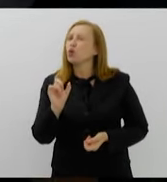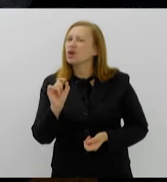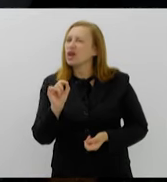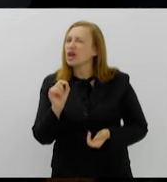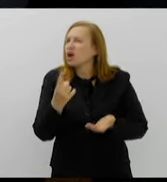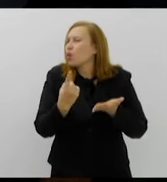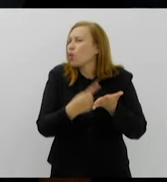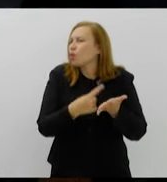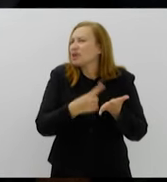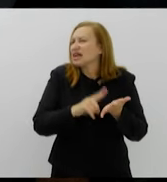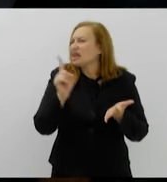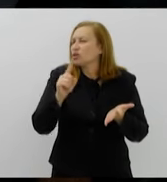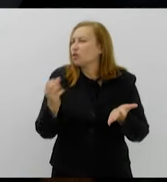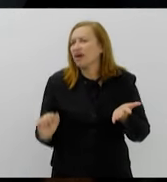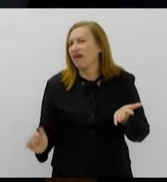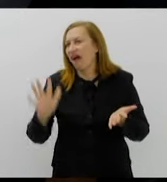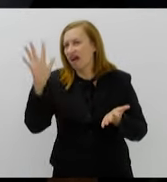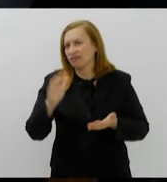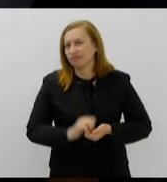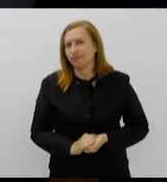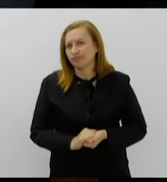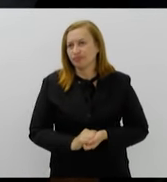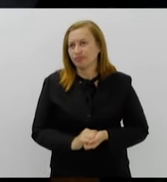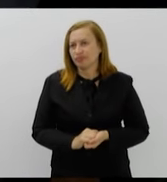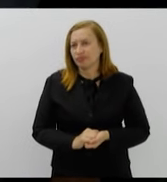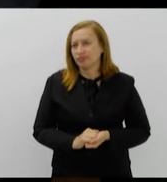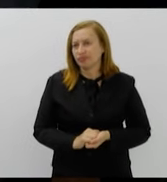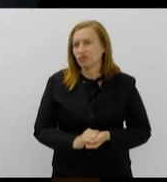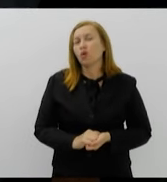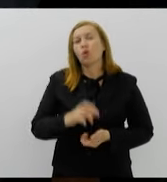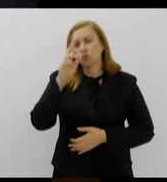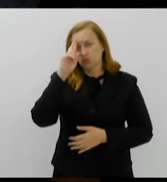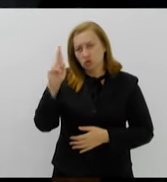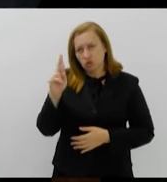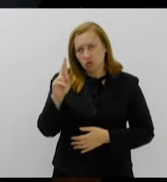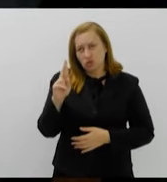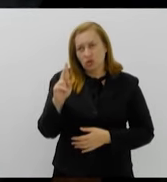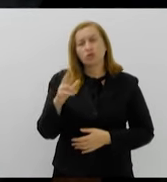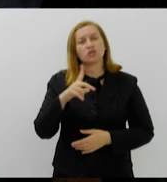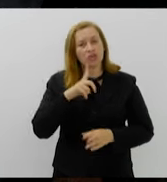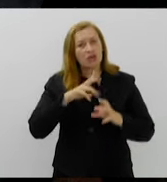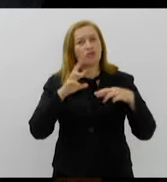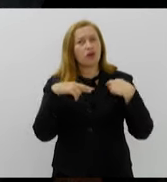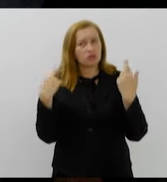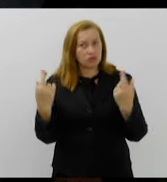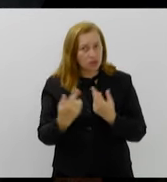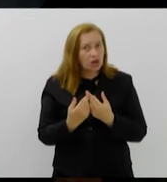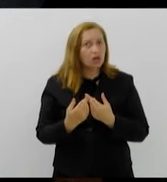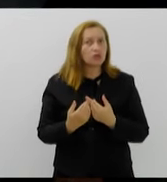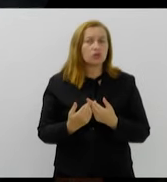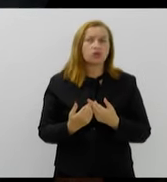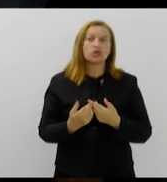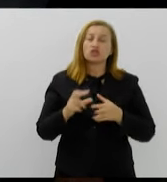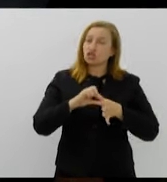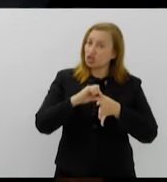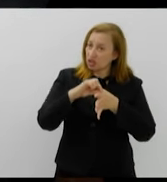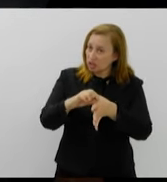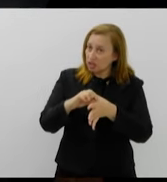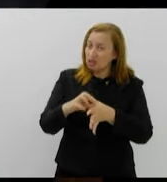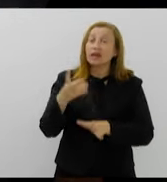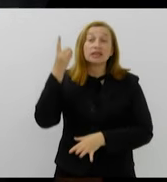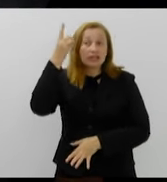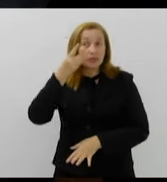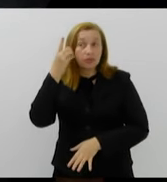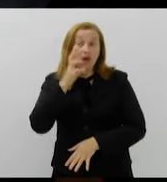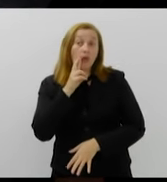é caro vossa excelência presidiu uma reunião do colégio de líderes Deputado